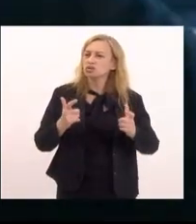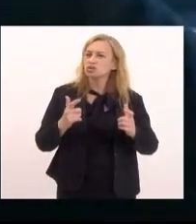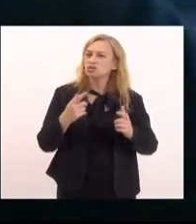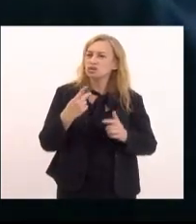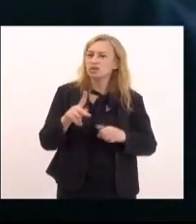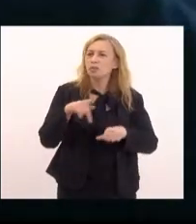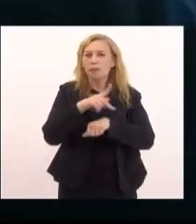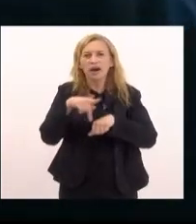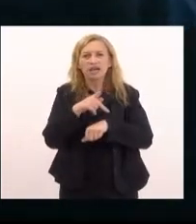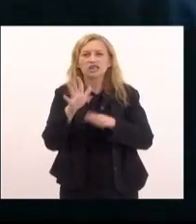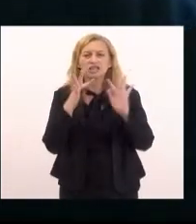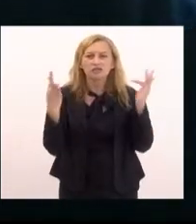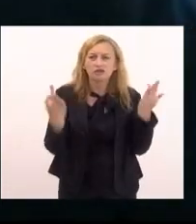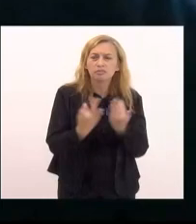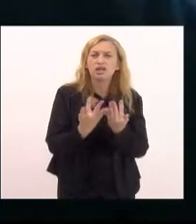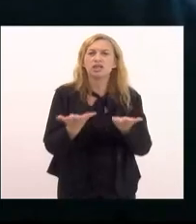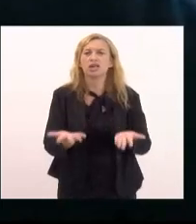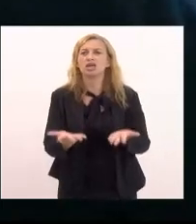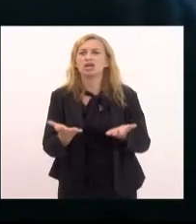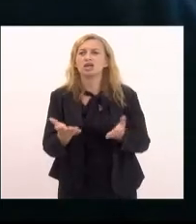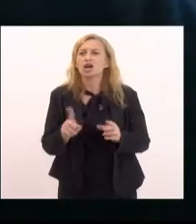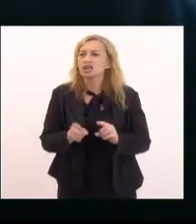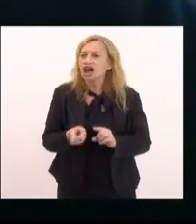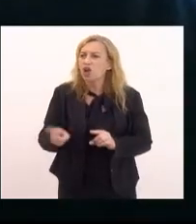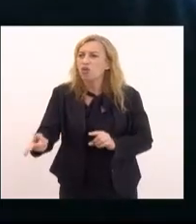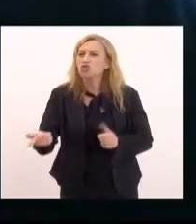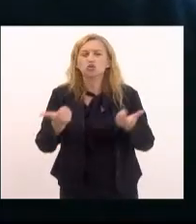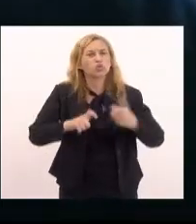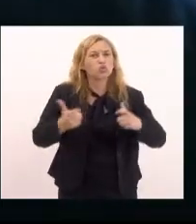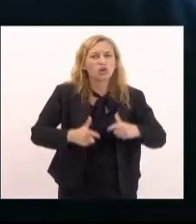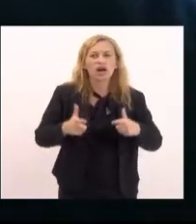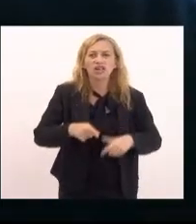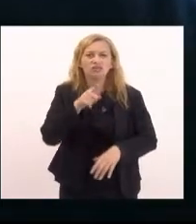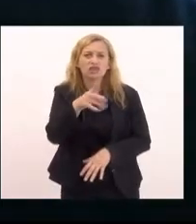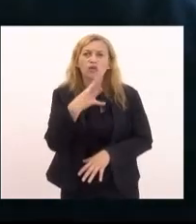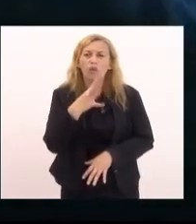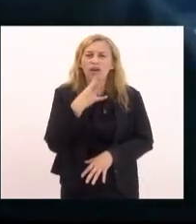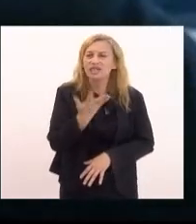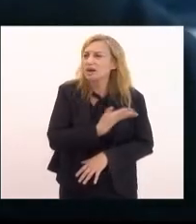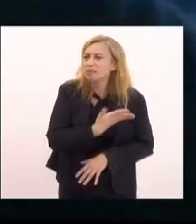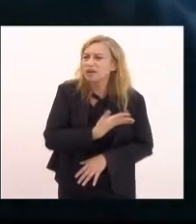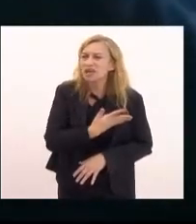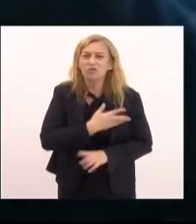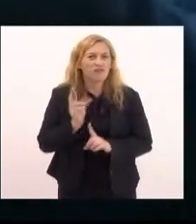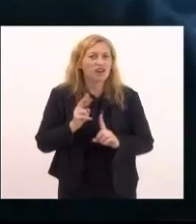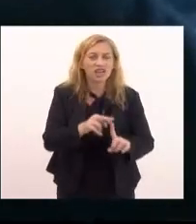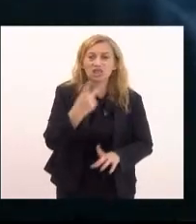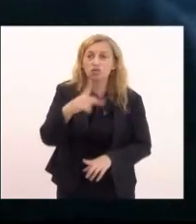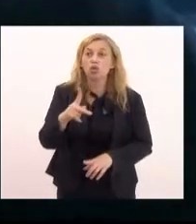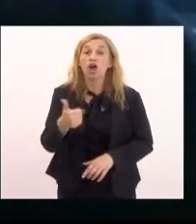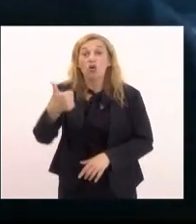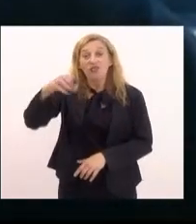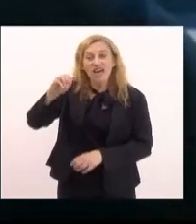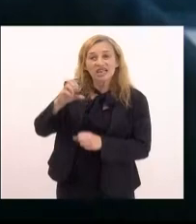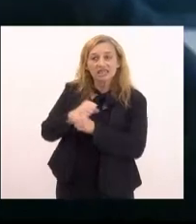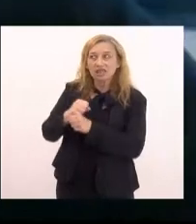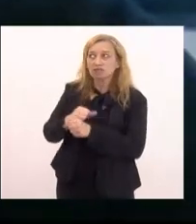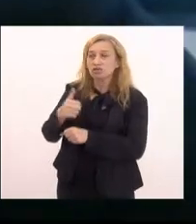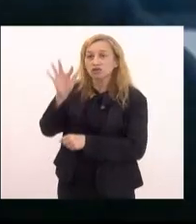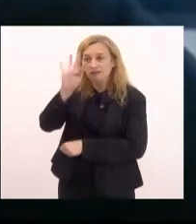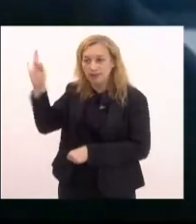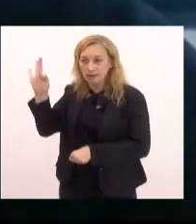família, quando você está longe dos lugares que você conhece, dos teus amigos, das tuas referências. Eu fiquei 10 anos